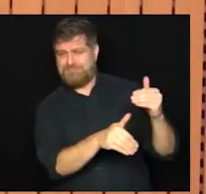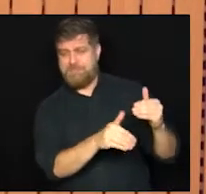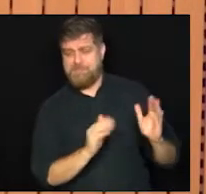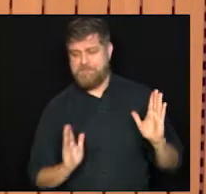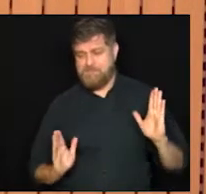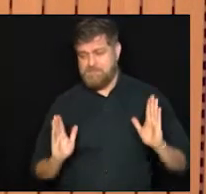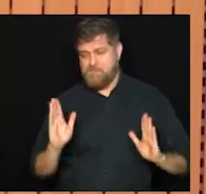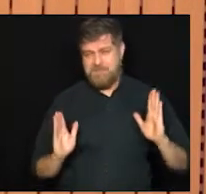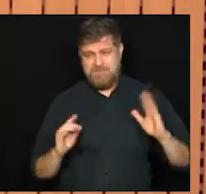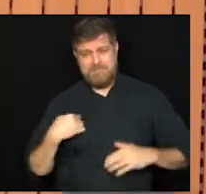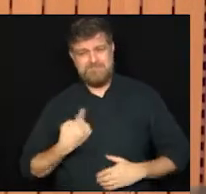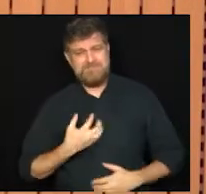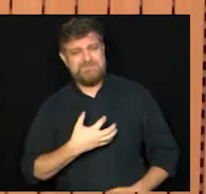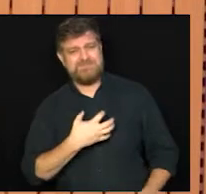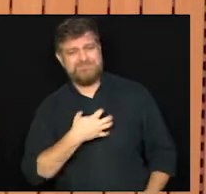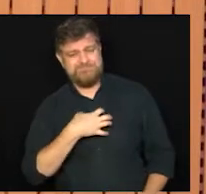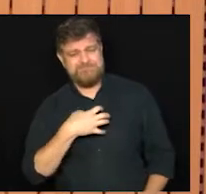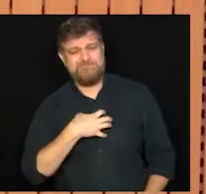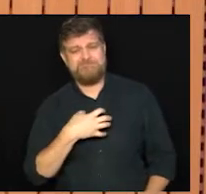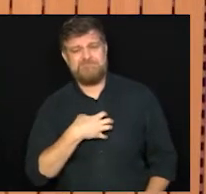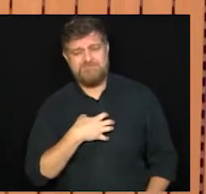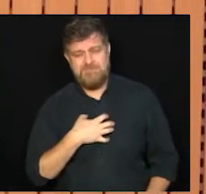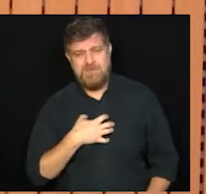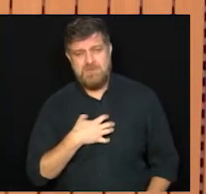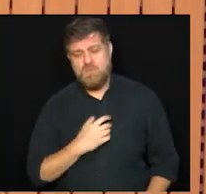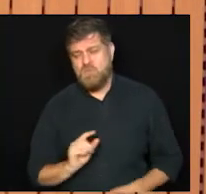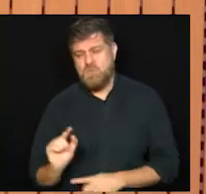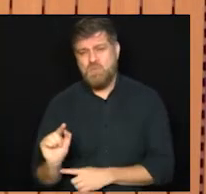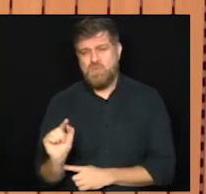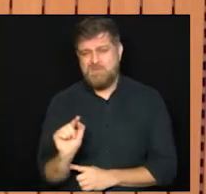período, a gente sentiu muita